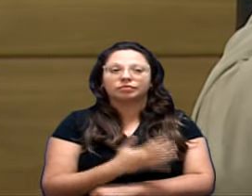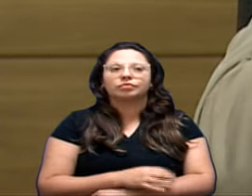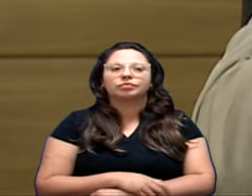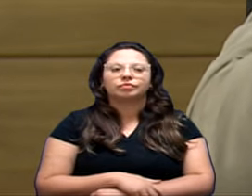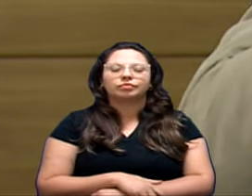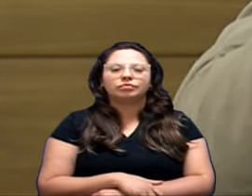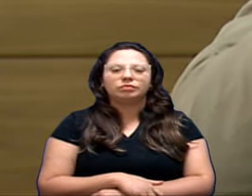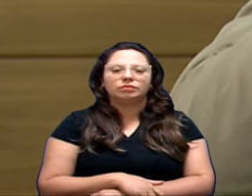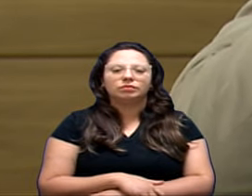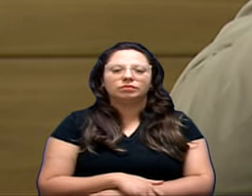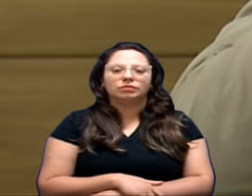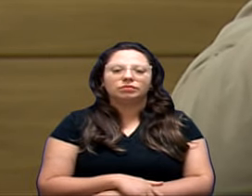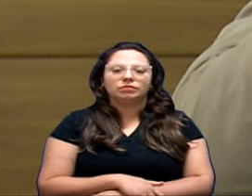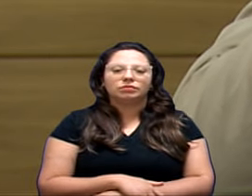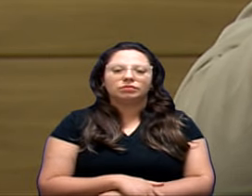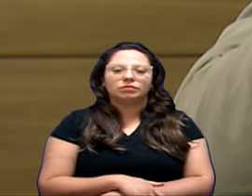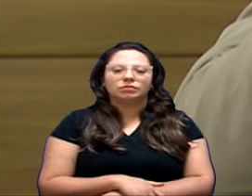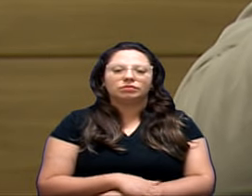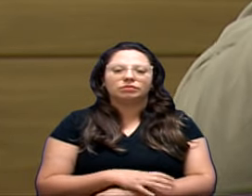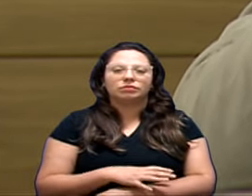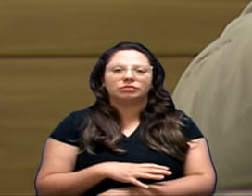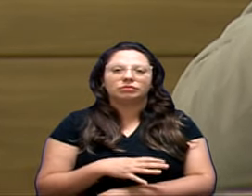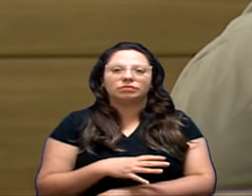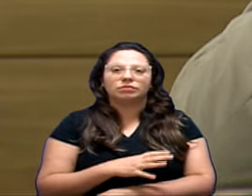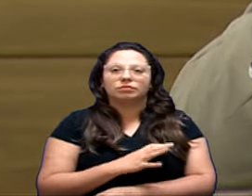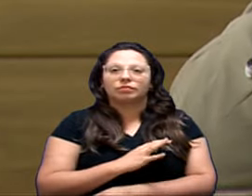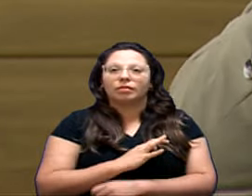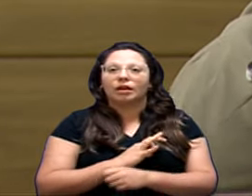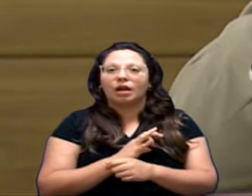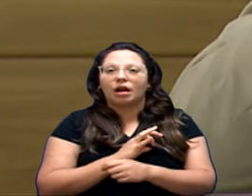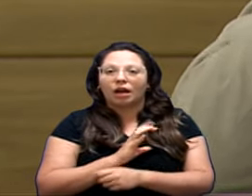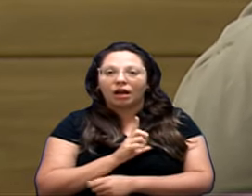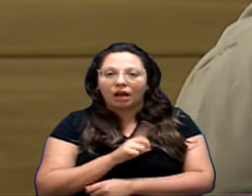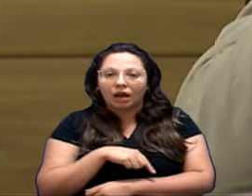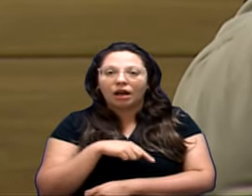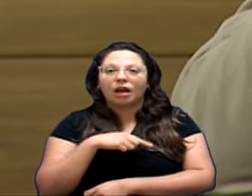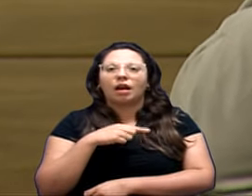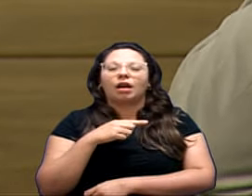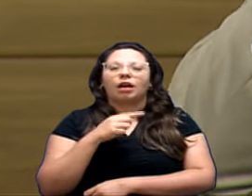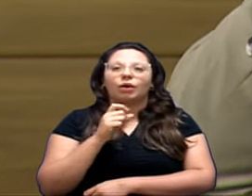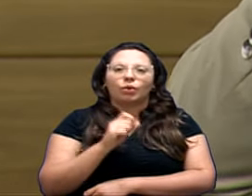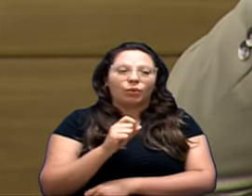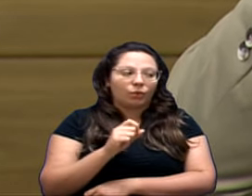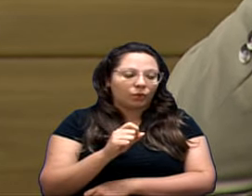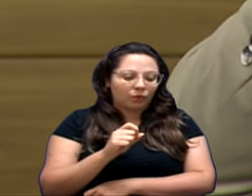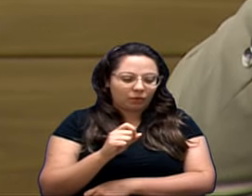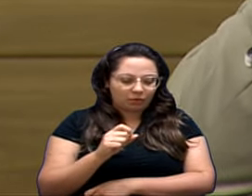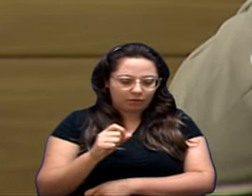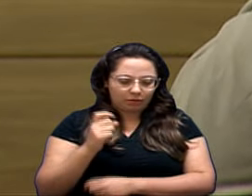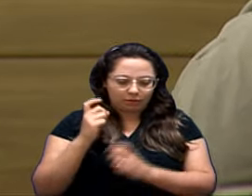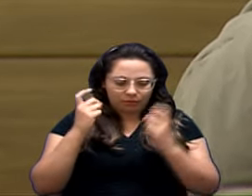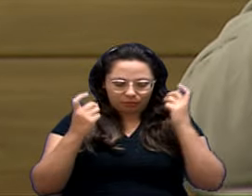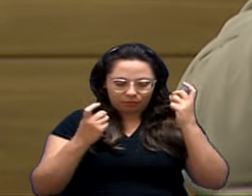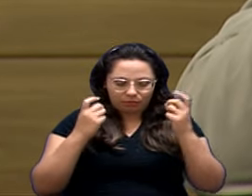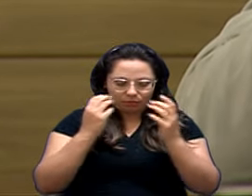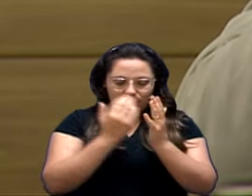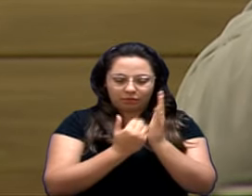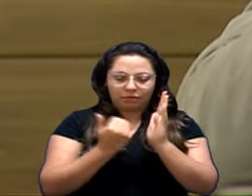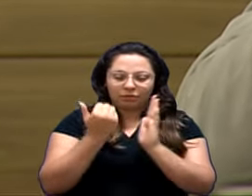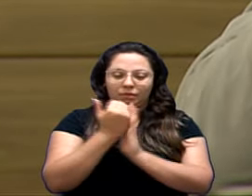senhoria eh Essa é uma das maiores preocupações Nossa